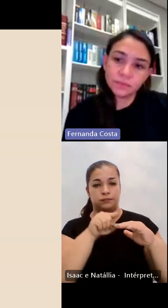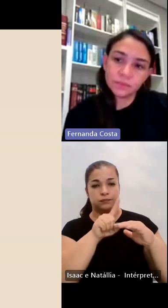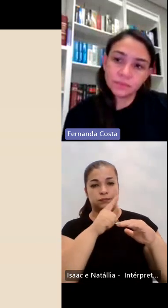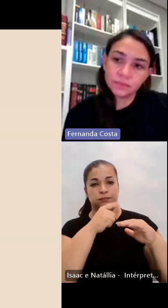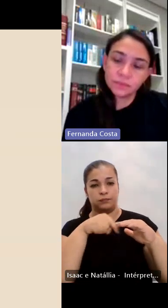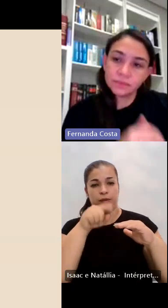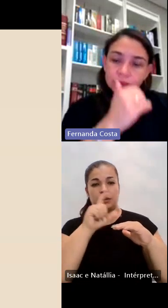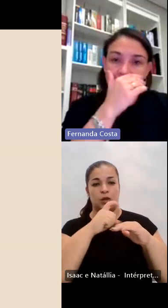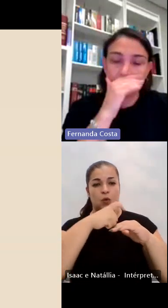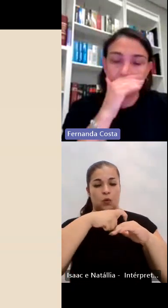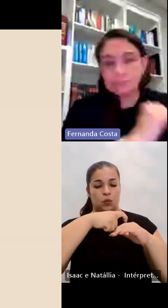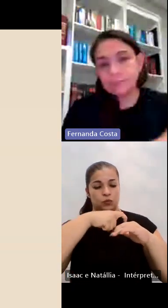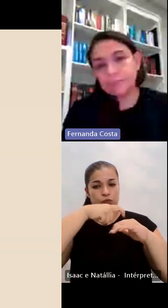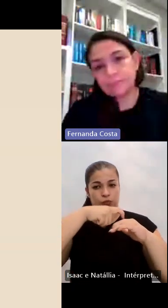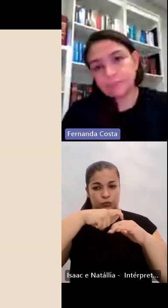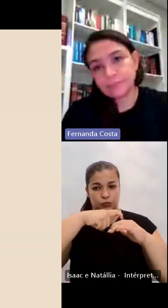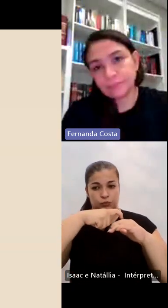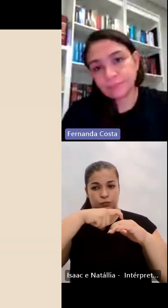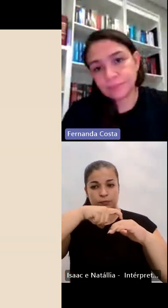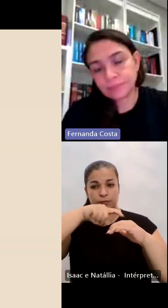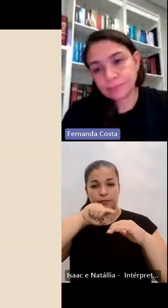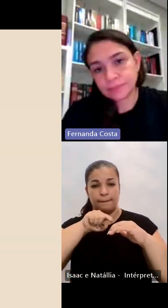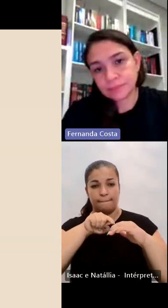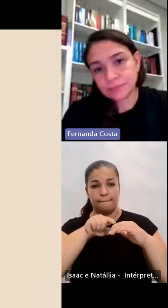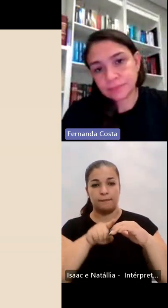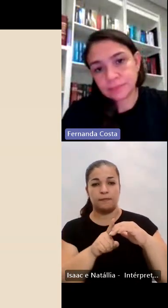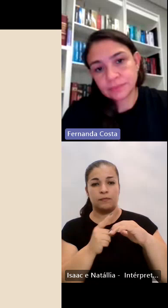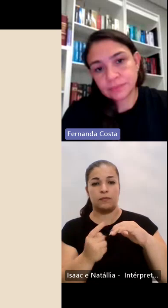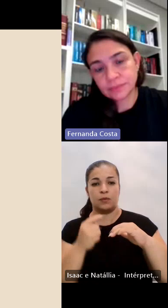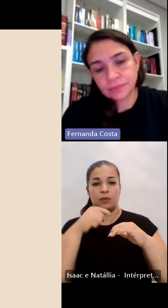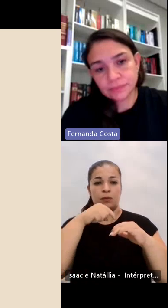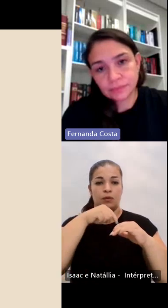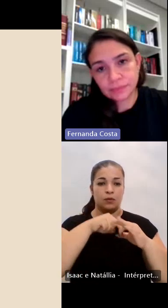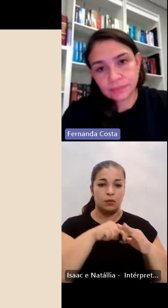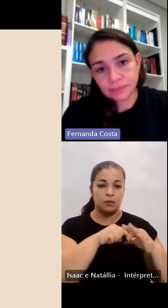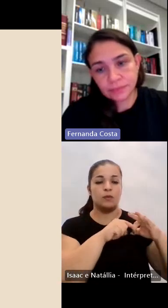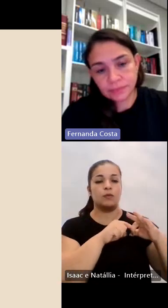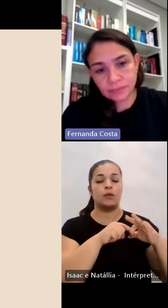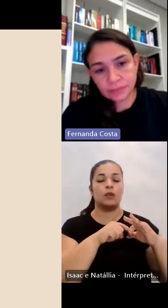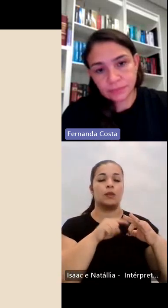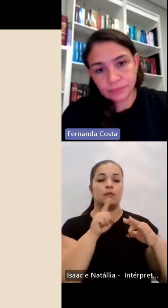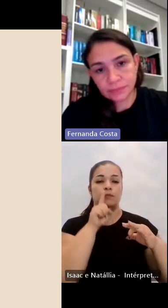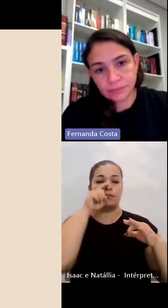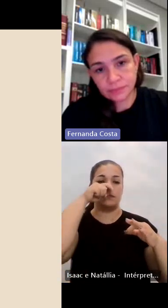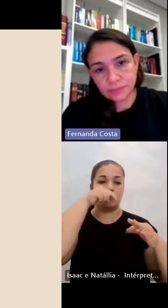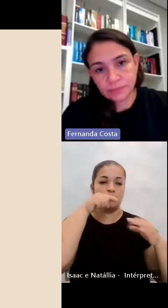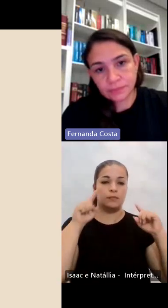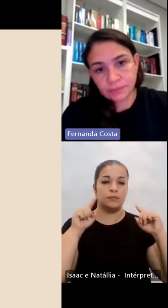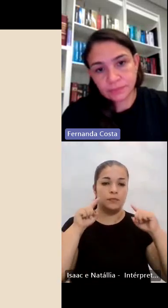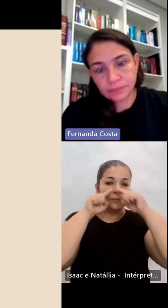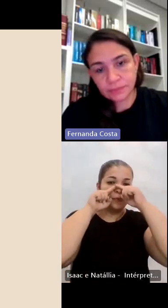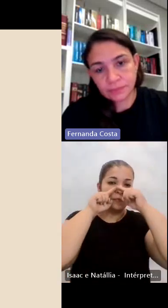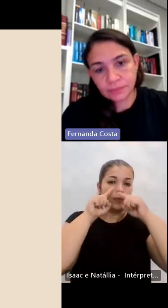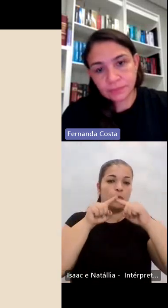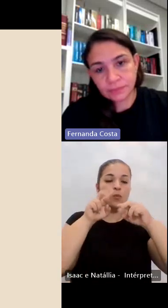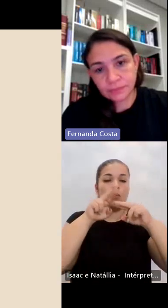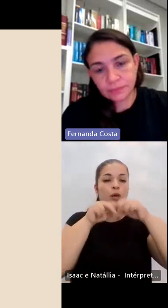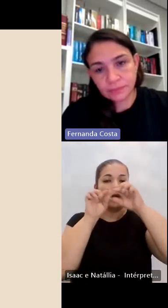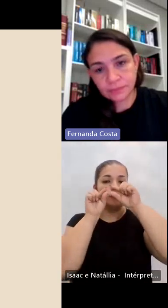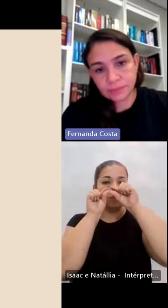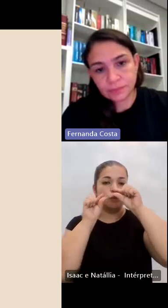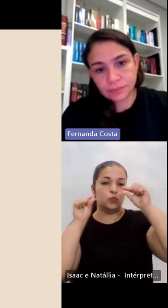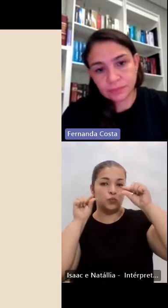temporal. Ela se conecta com a parte nasal da faringe através desse tubo que está aqui, que eu estou mostrando para vocês. Esse tubo aqui